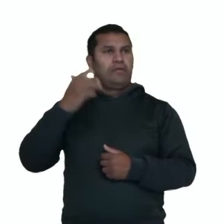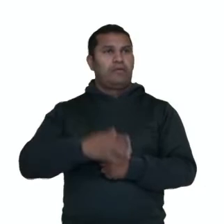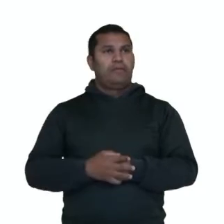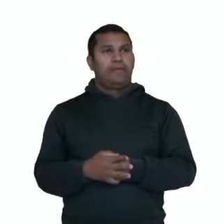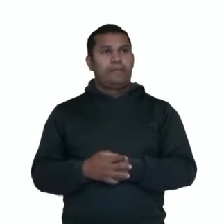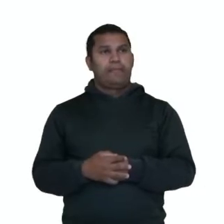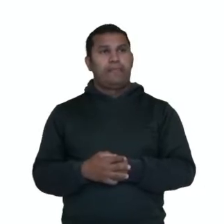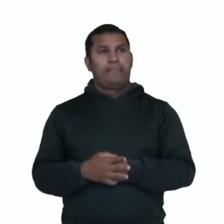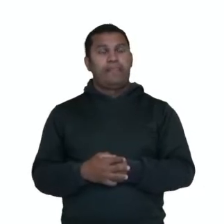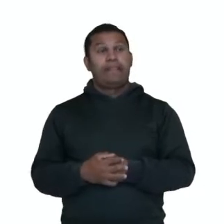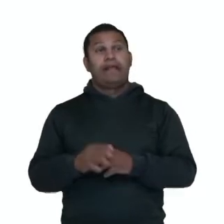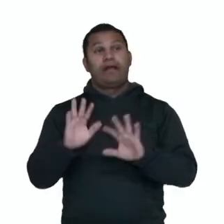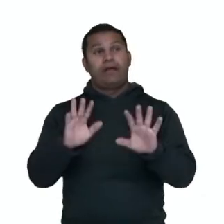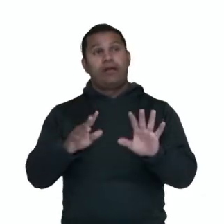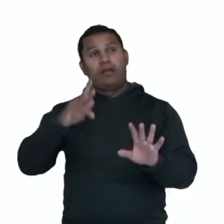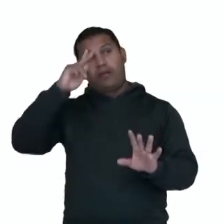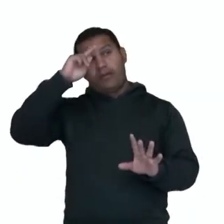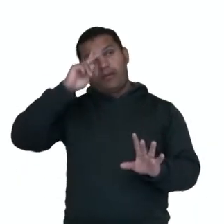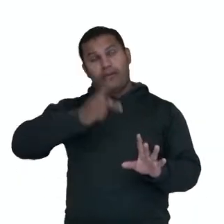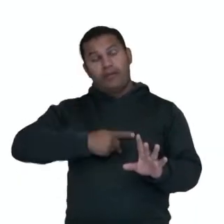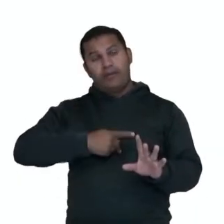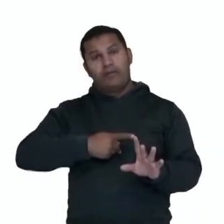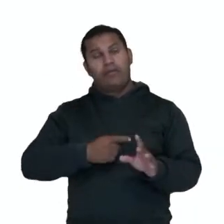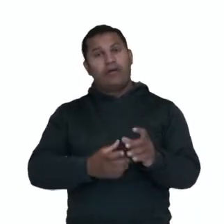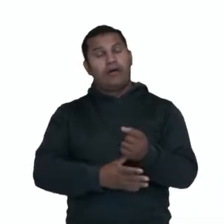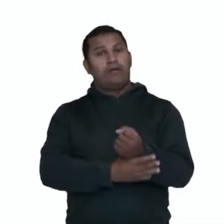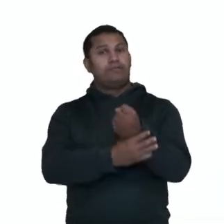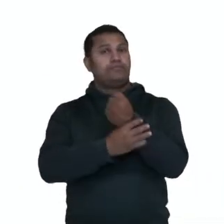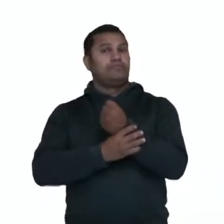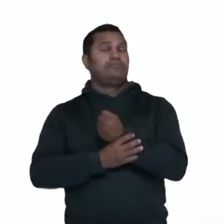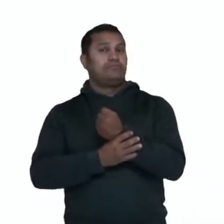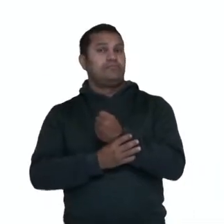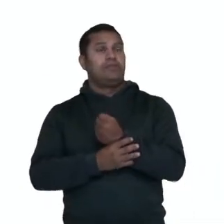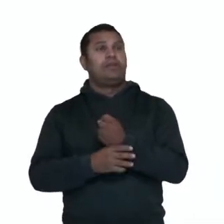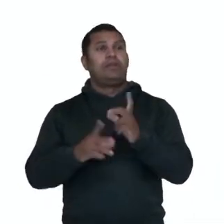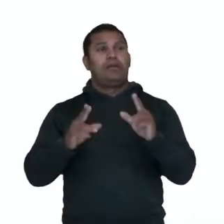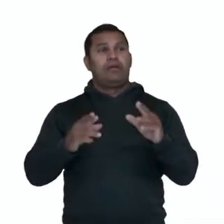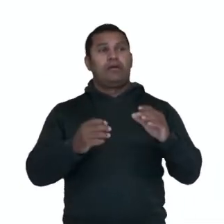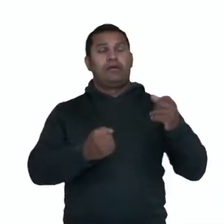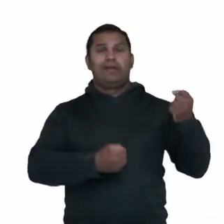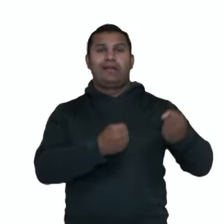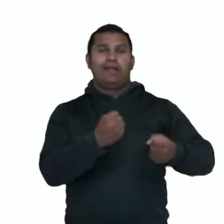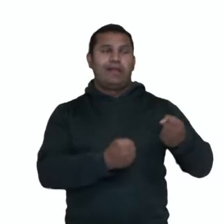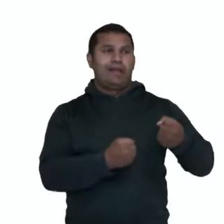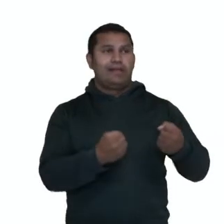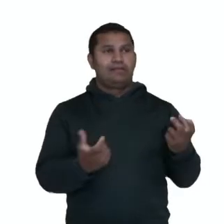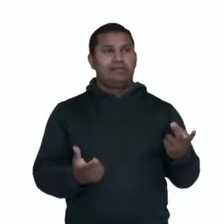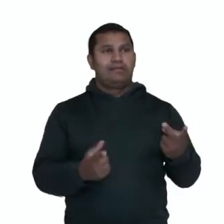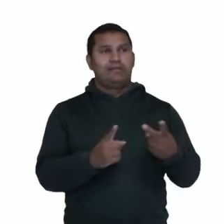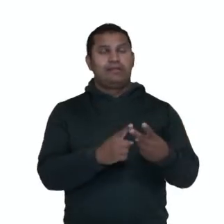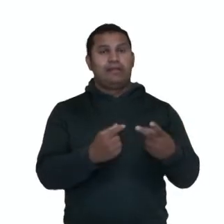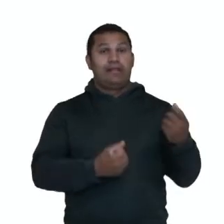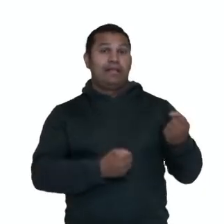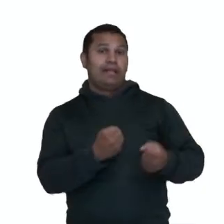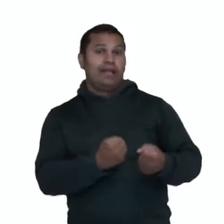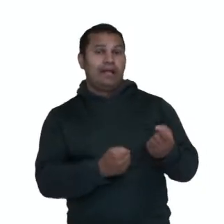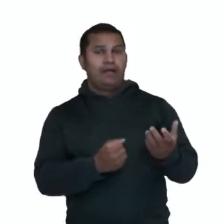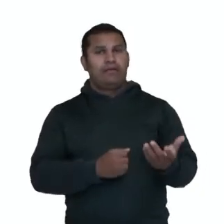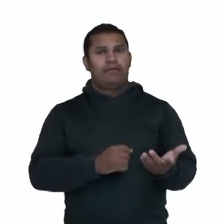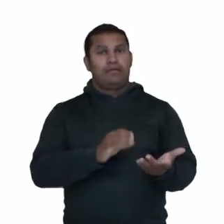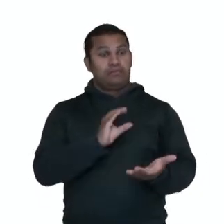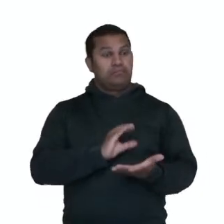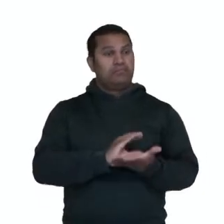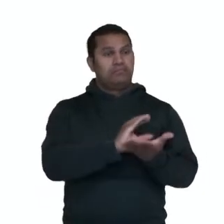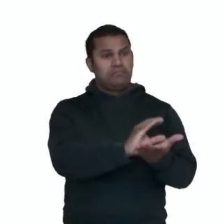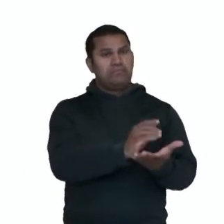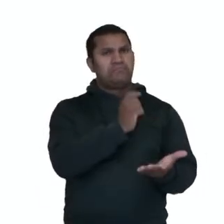Empréstimo pessoal com garantia. Quando você tem uma casa quitada ou um carro quitado, você pode dar essa casa ou esse